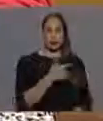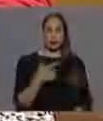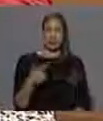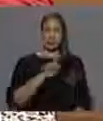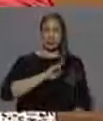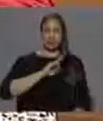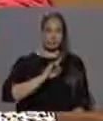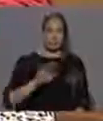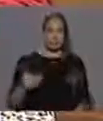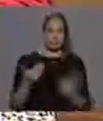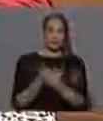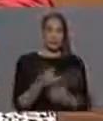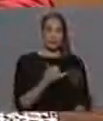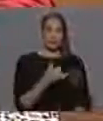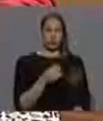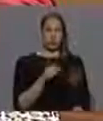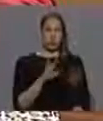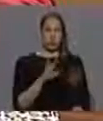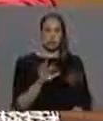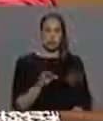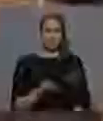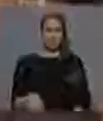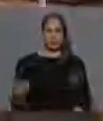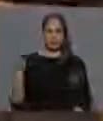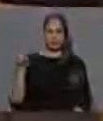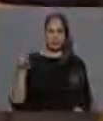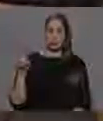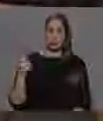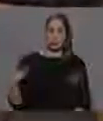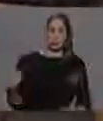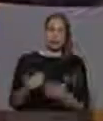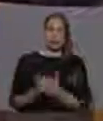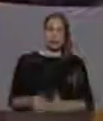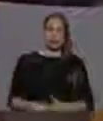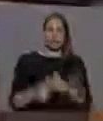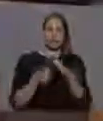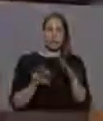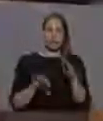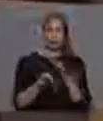do PSD em 2014 que muitas sedes de concelho ficaram sem a respectiva estação.